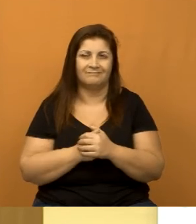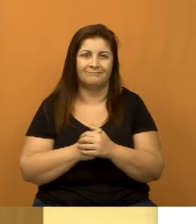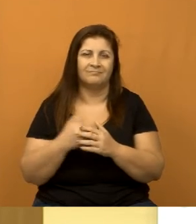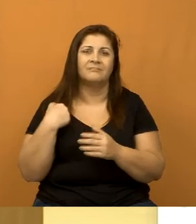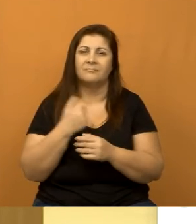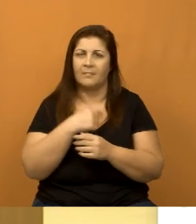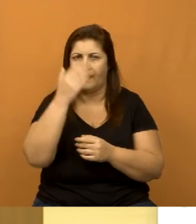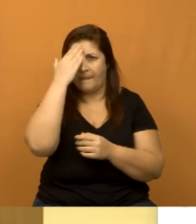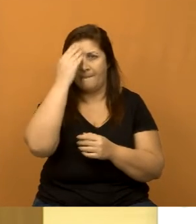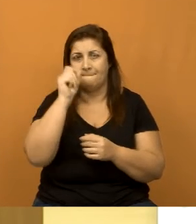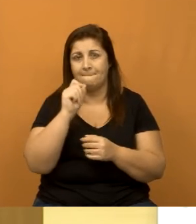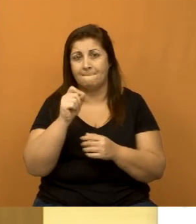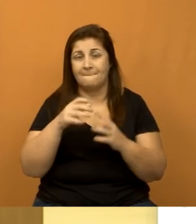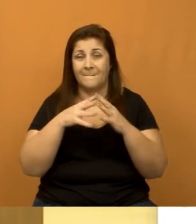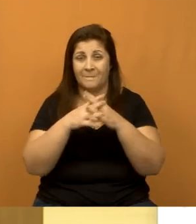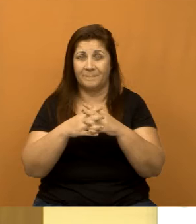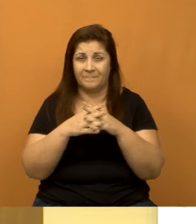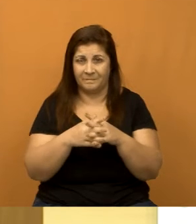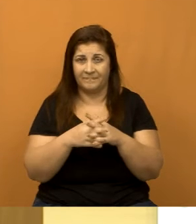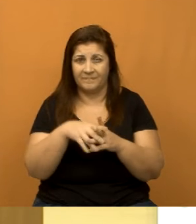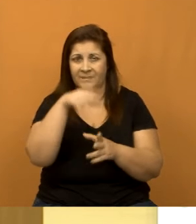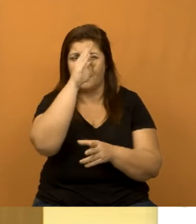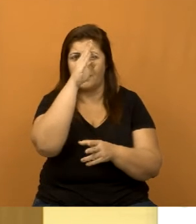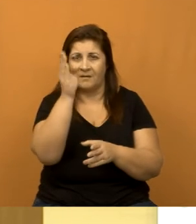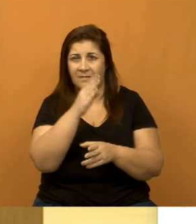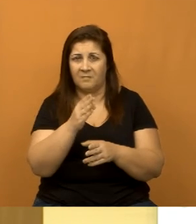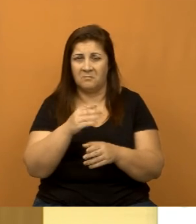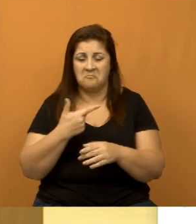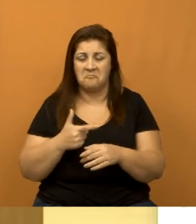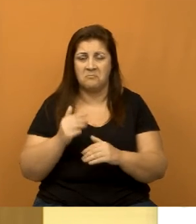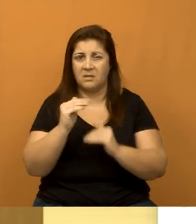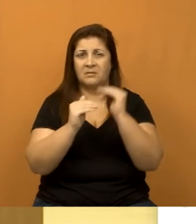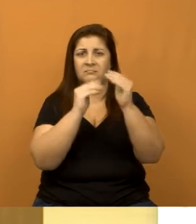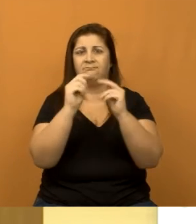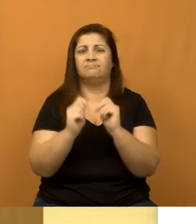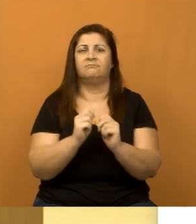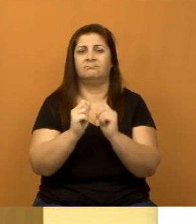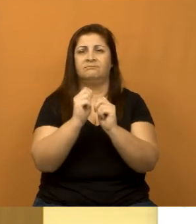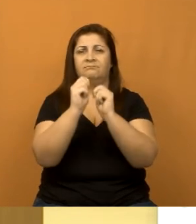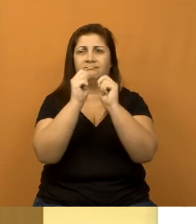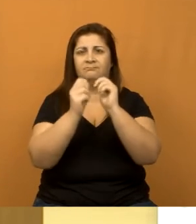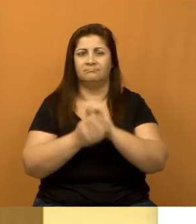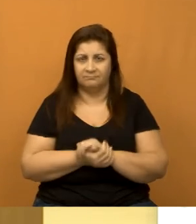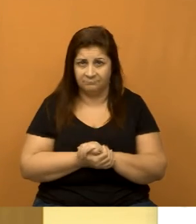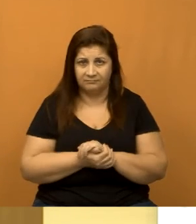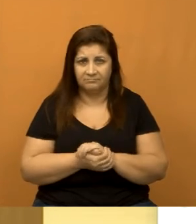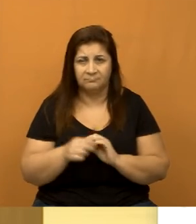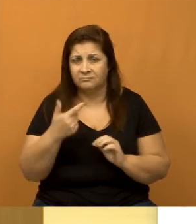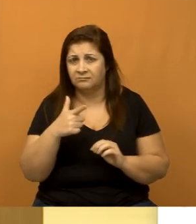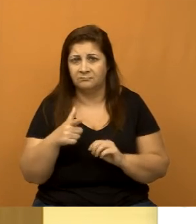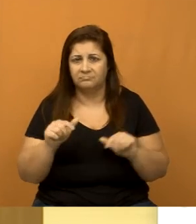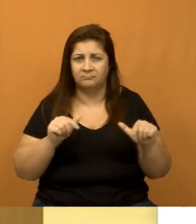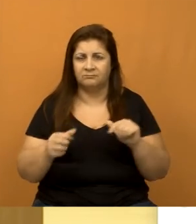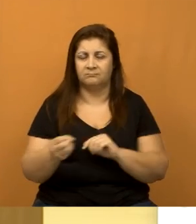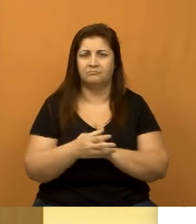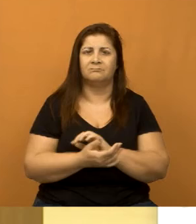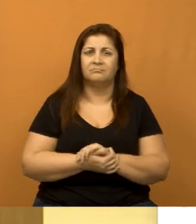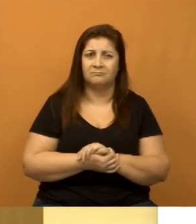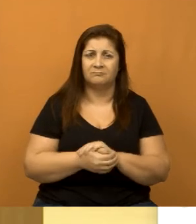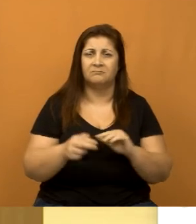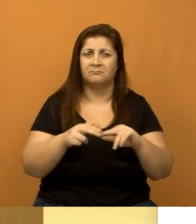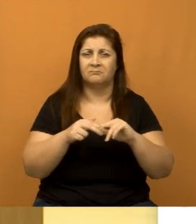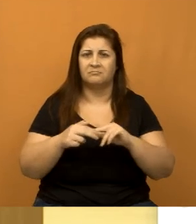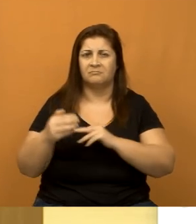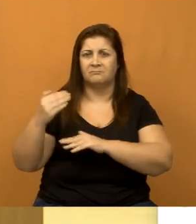que emperra é o Brasil não ter um desenvolvimento econômico adequado, é não gerar empregos. É isso que atrasa o